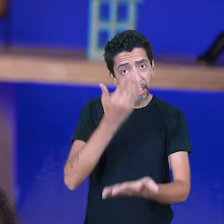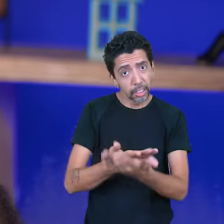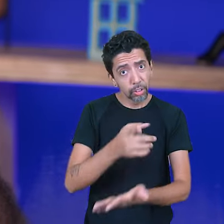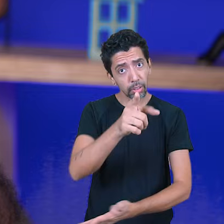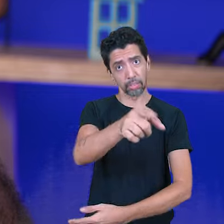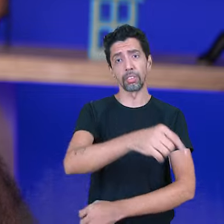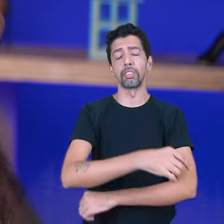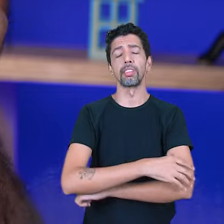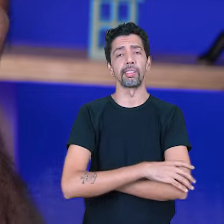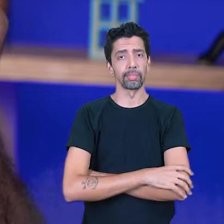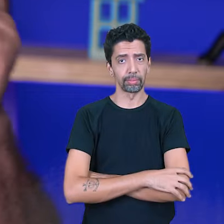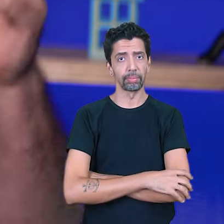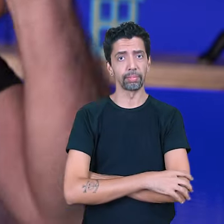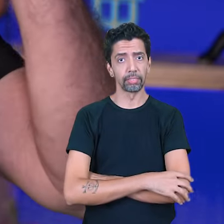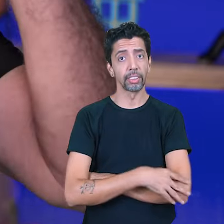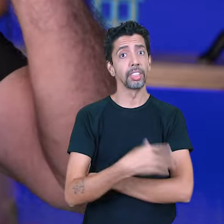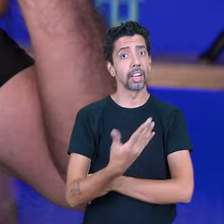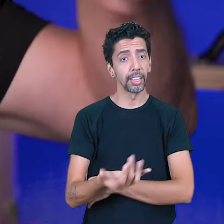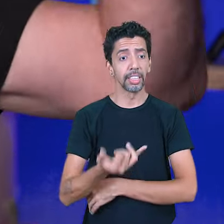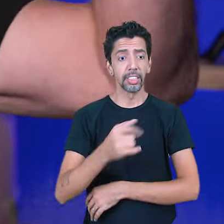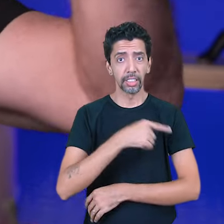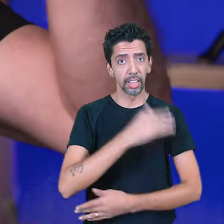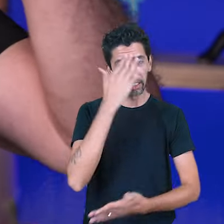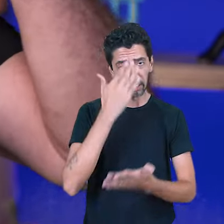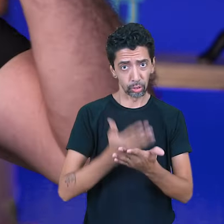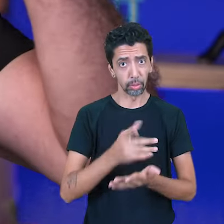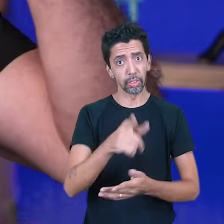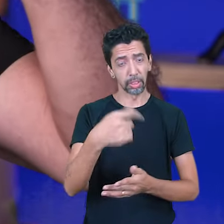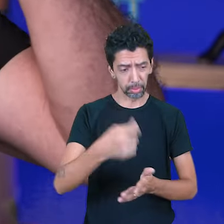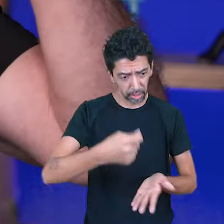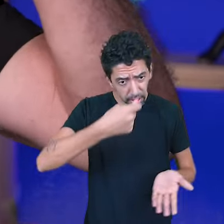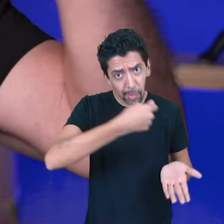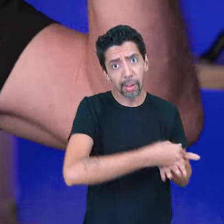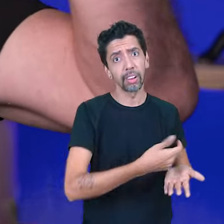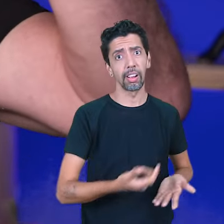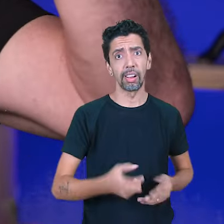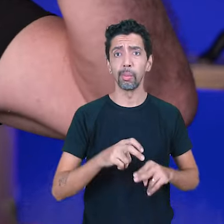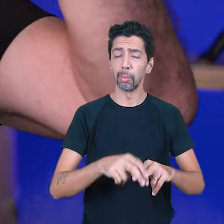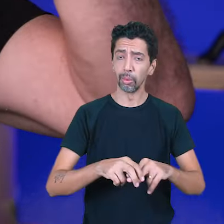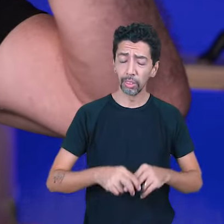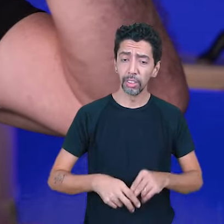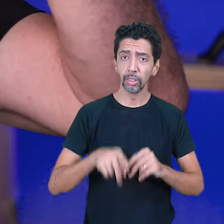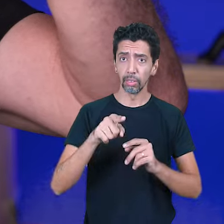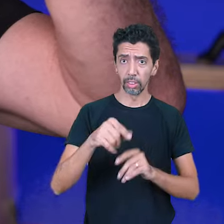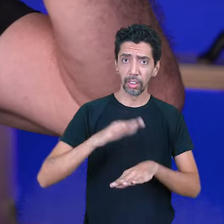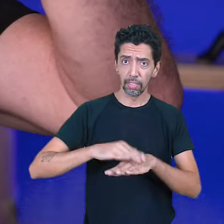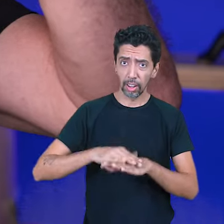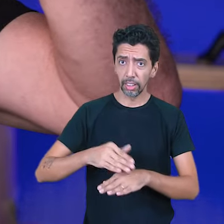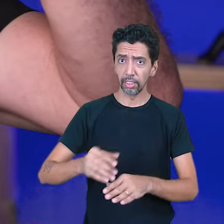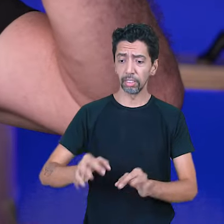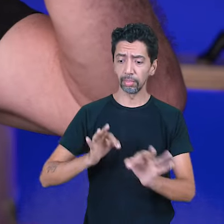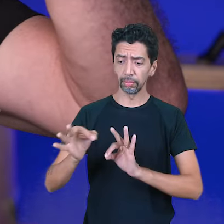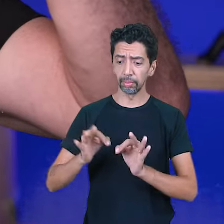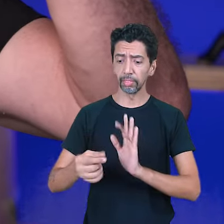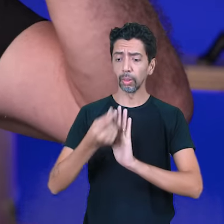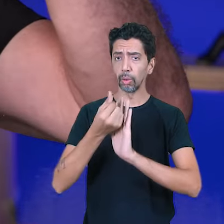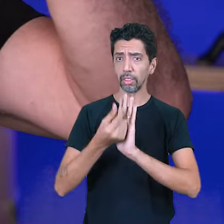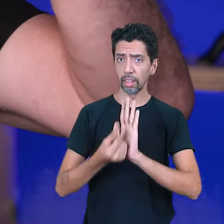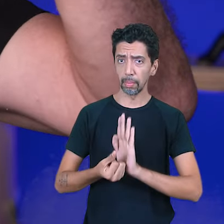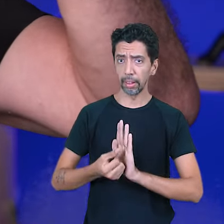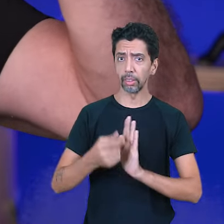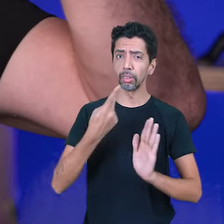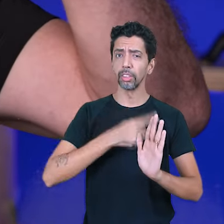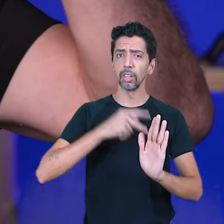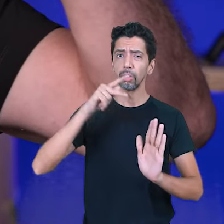você se ela acredita em você você teria que Honrar por isso um orçamento financeiro é o que eu ganho tiro pra aposentadoria Tiro paraos meus